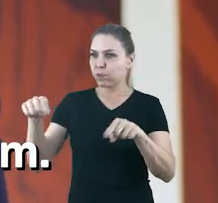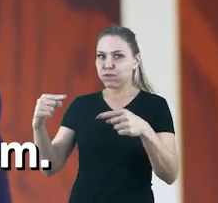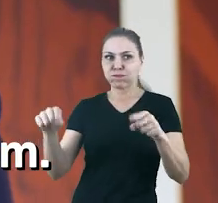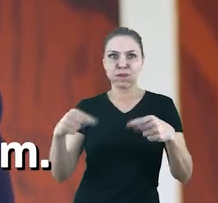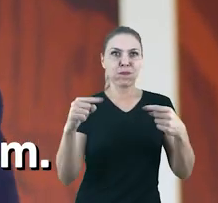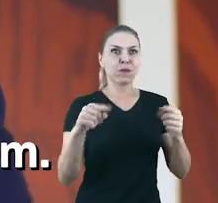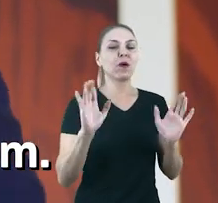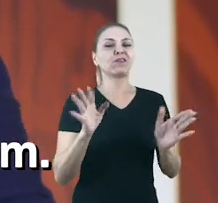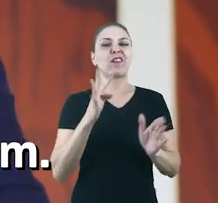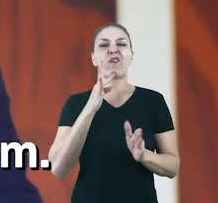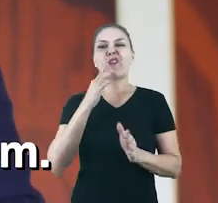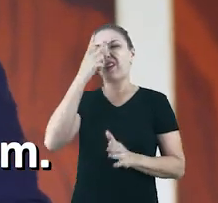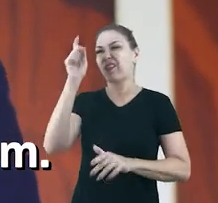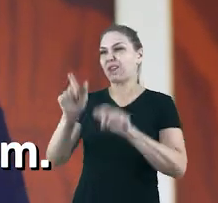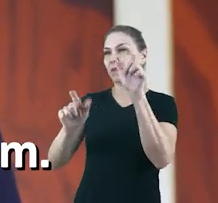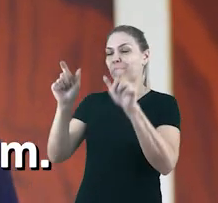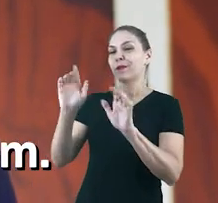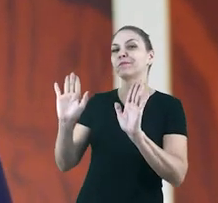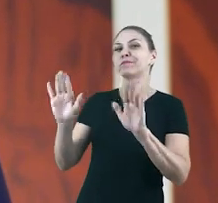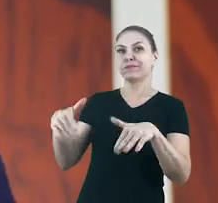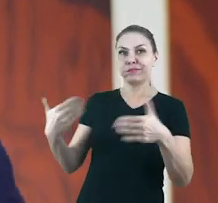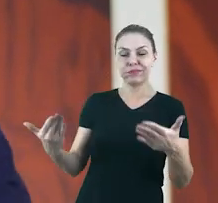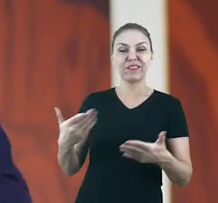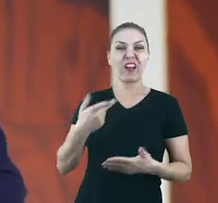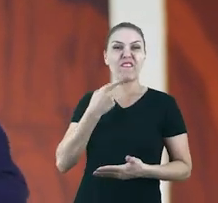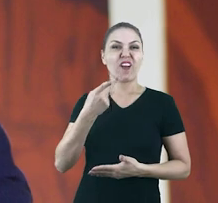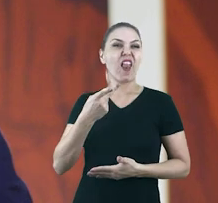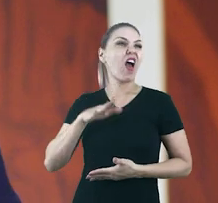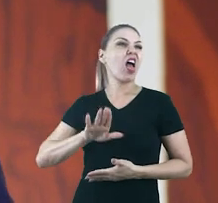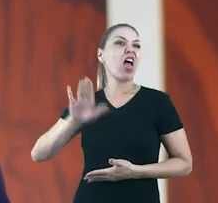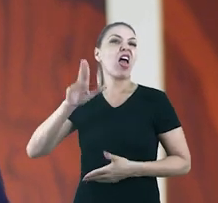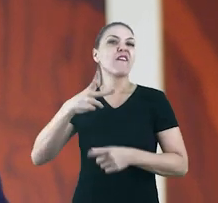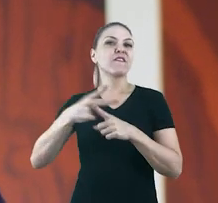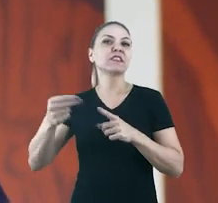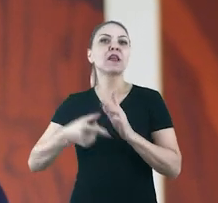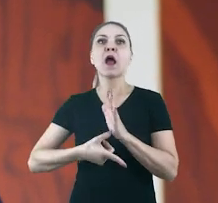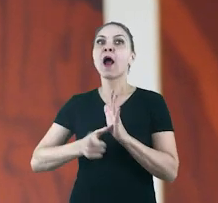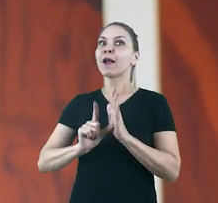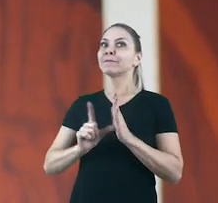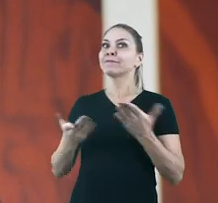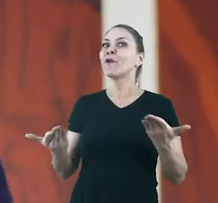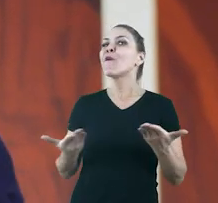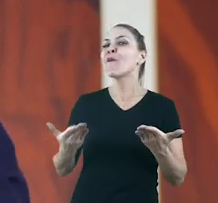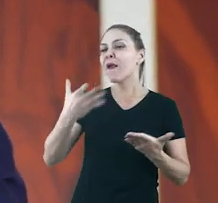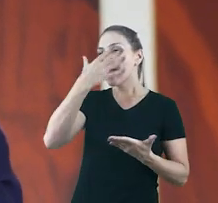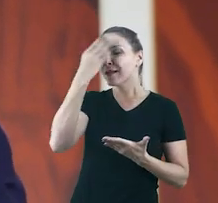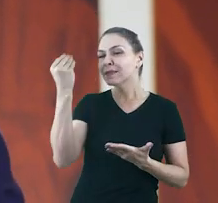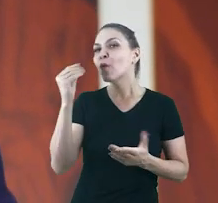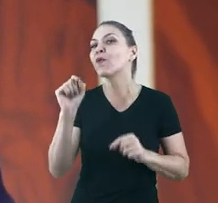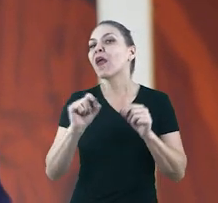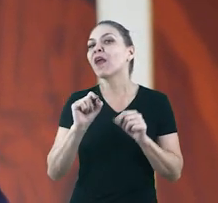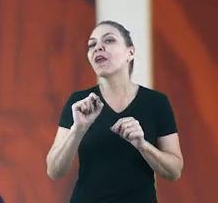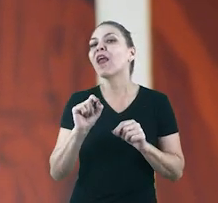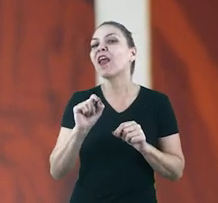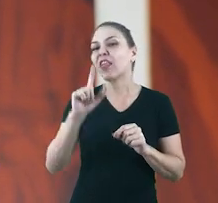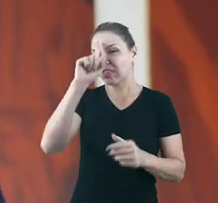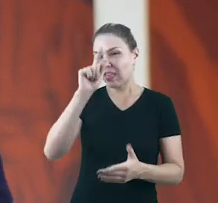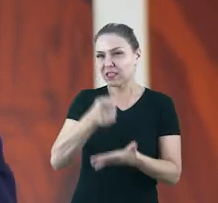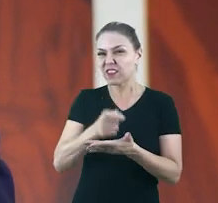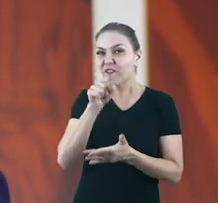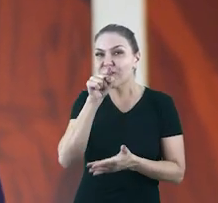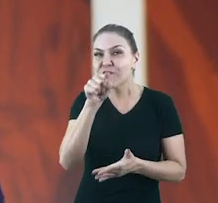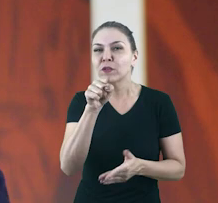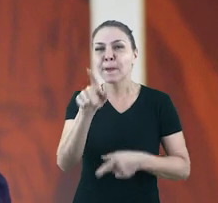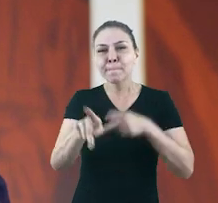Nossos adversários, a gente já conhece bem. Eles cantaram vitória antes do tempo. Esqueceram que quem